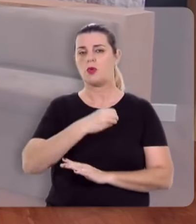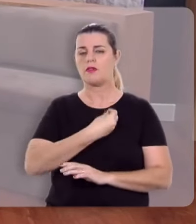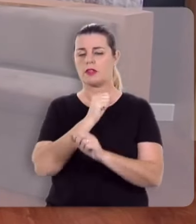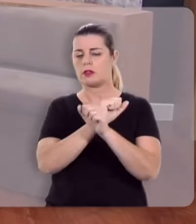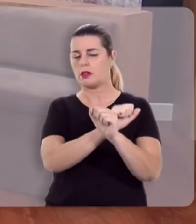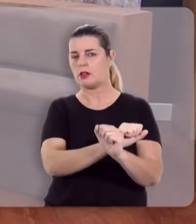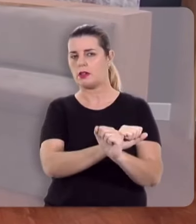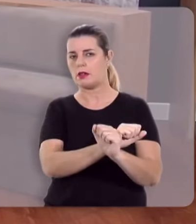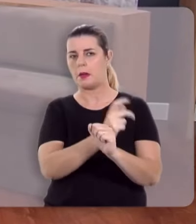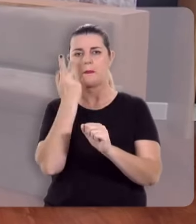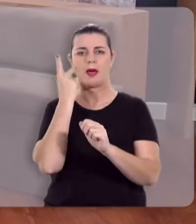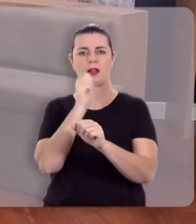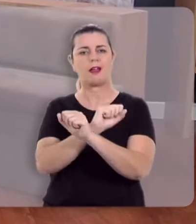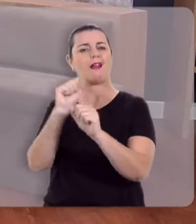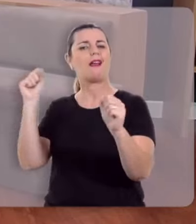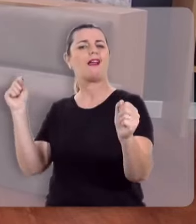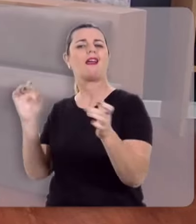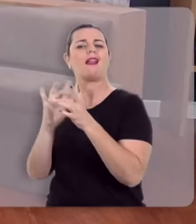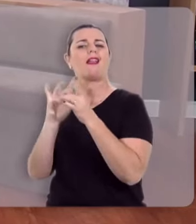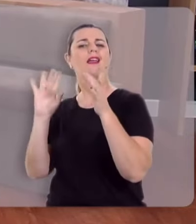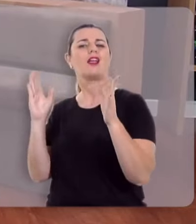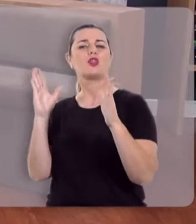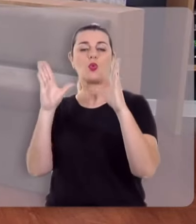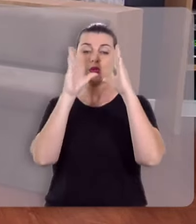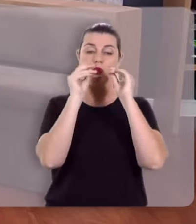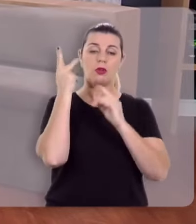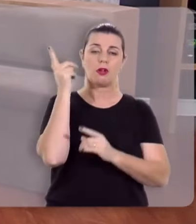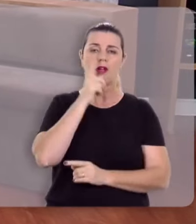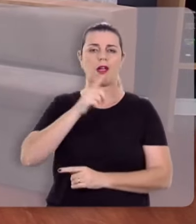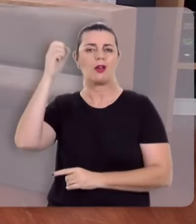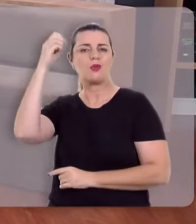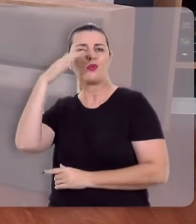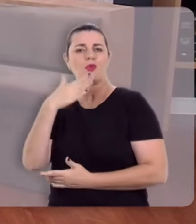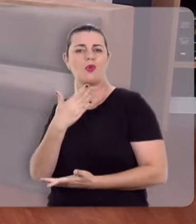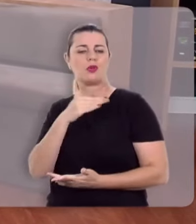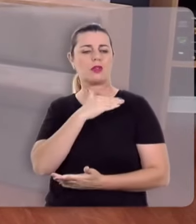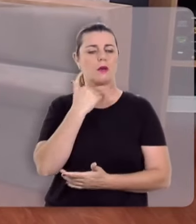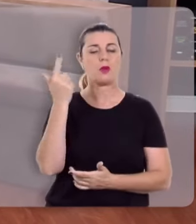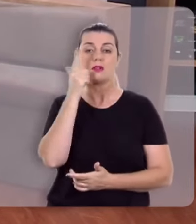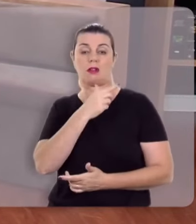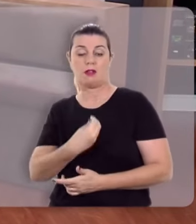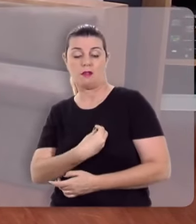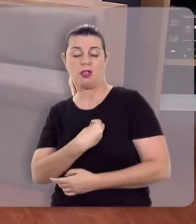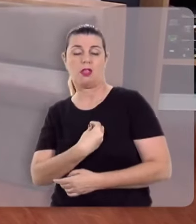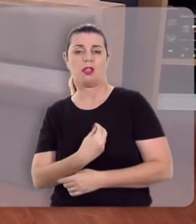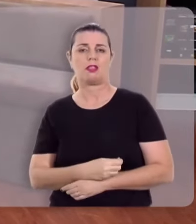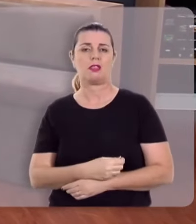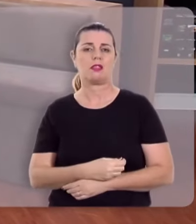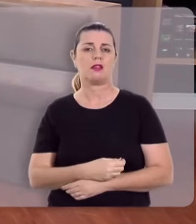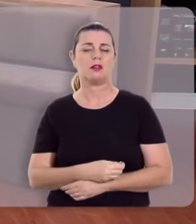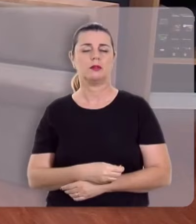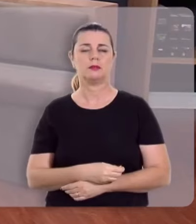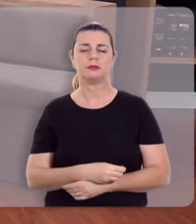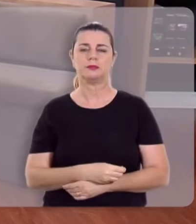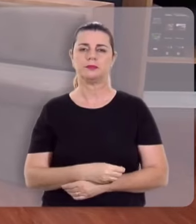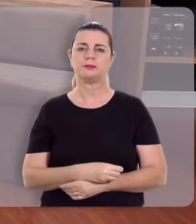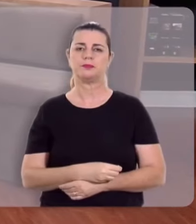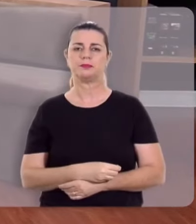escravidão para a liberdade, da escuridão para a luz, da morte para a vida. Da morte para a vida.